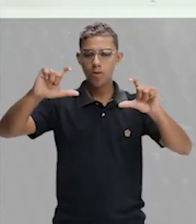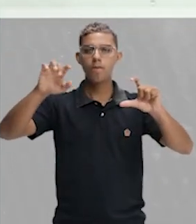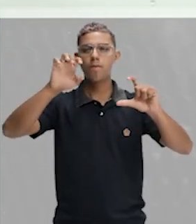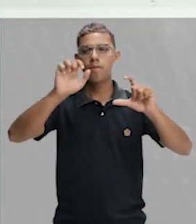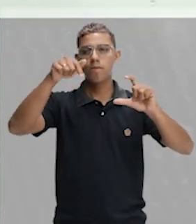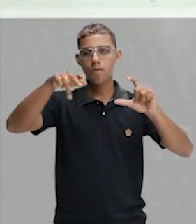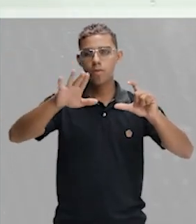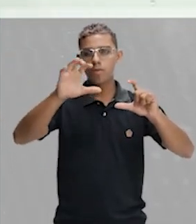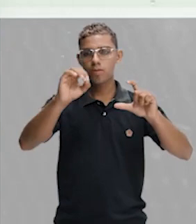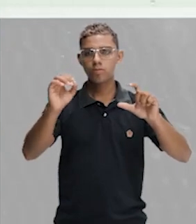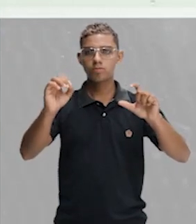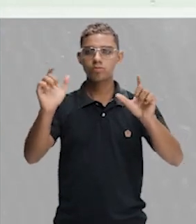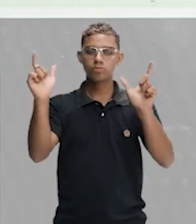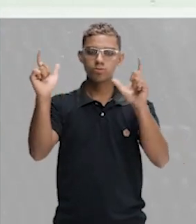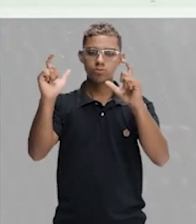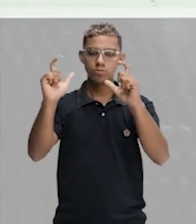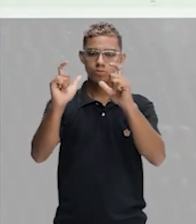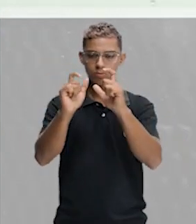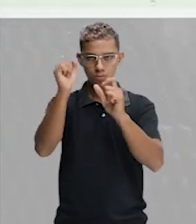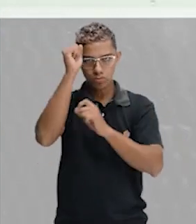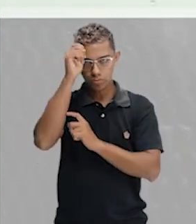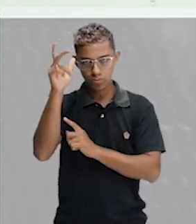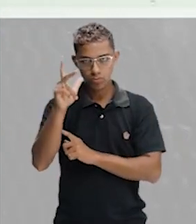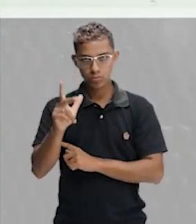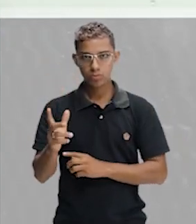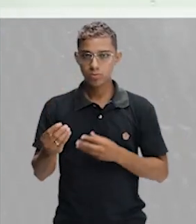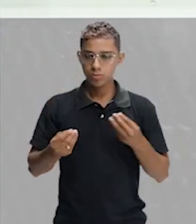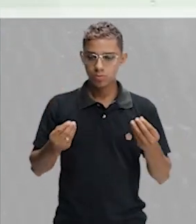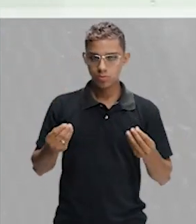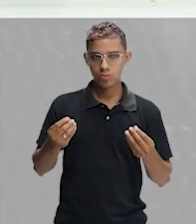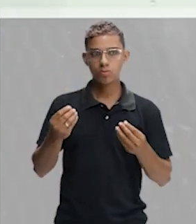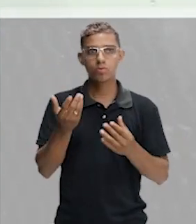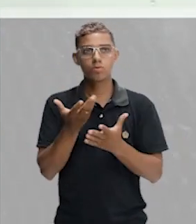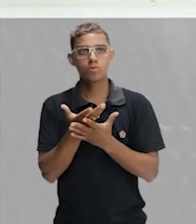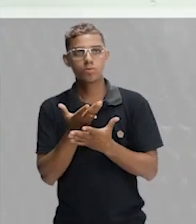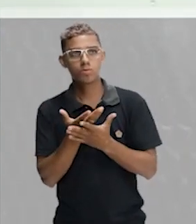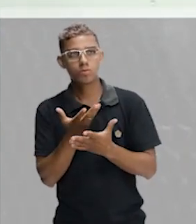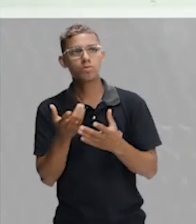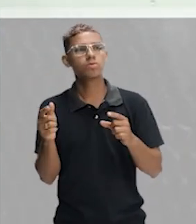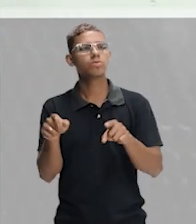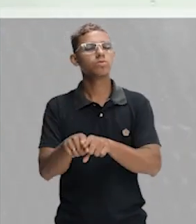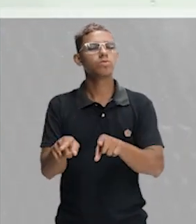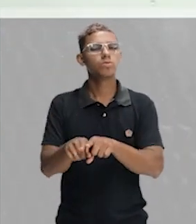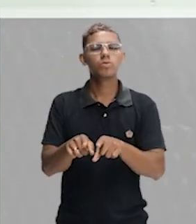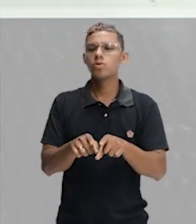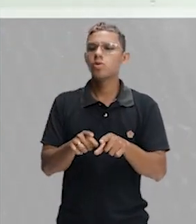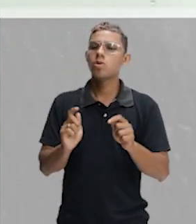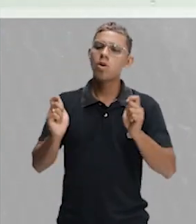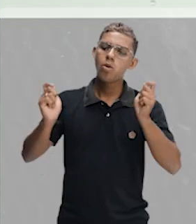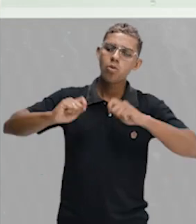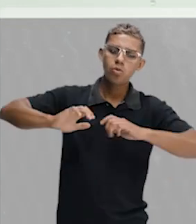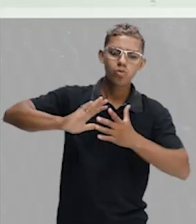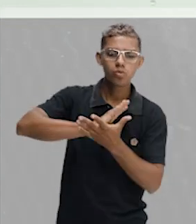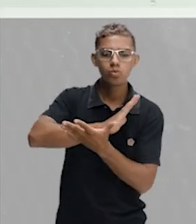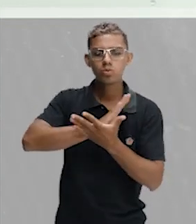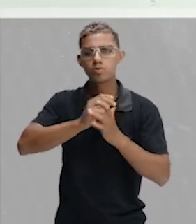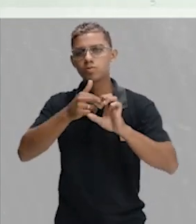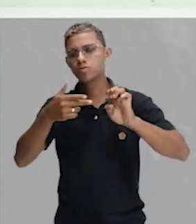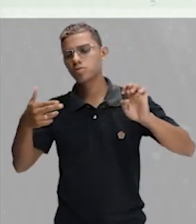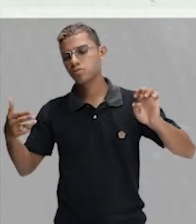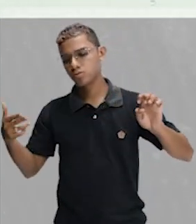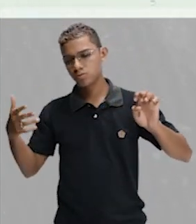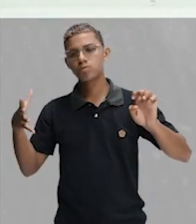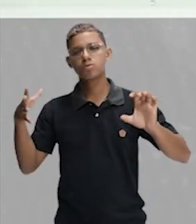tá hoje a gente vai ver a equação reduzida da reta Vamos trabalhar também os elementos que aparecem nessa